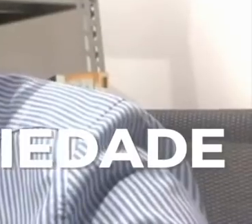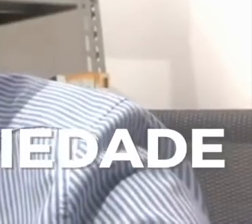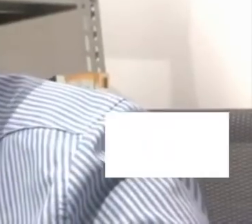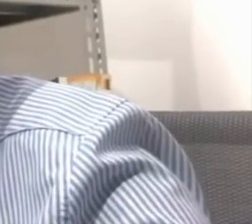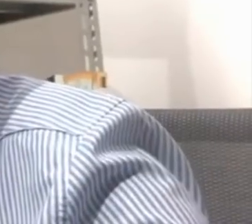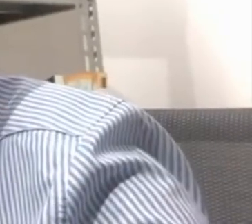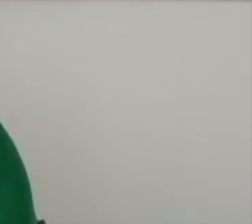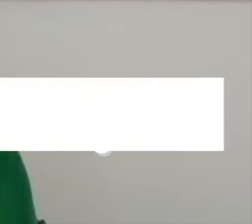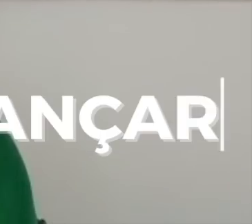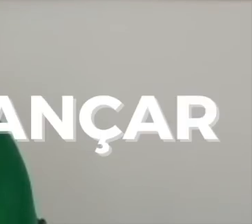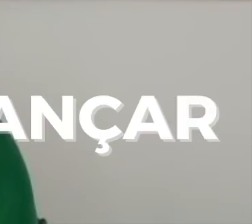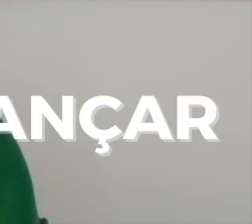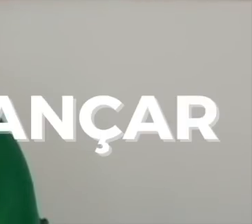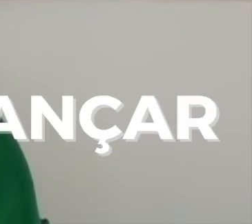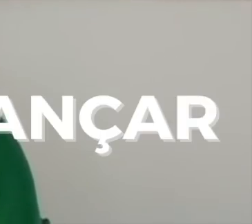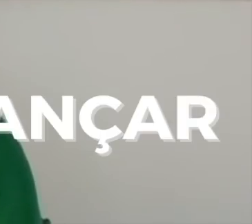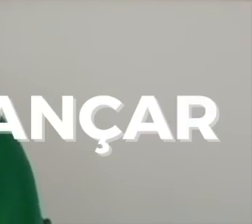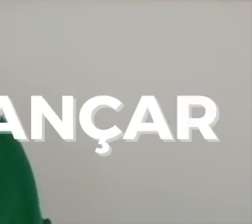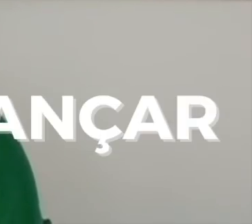Solidariedade.